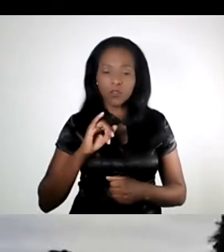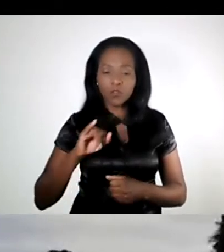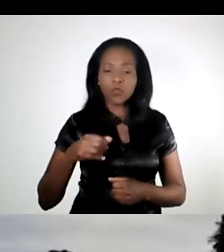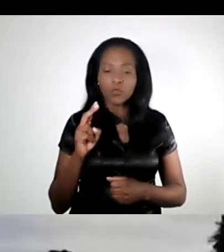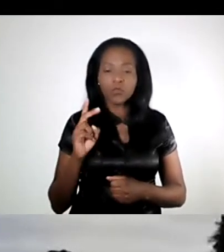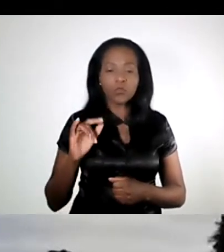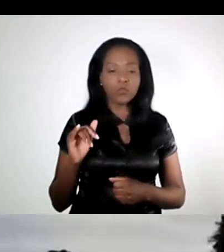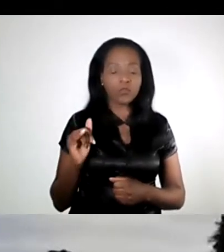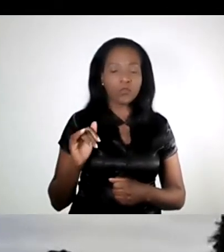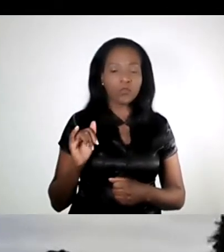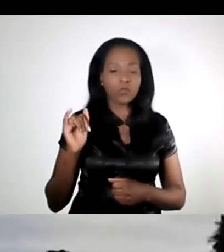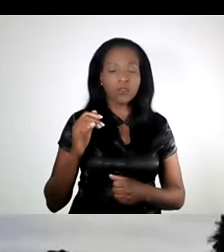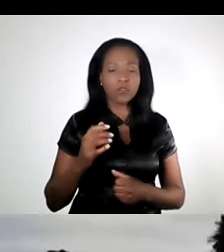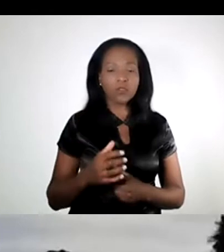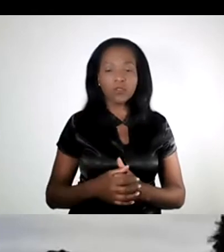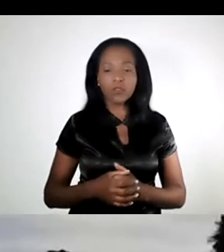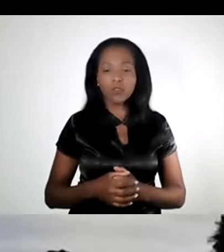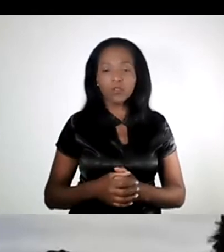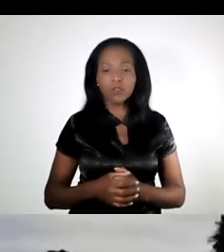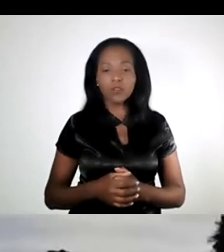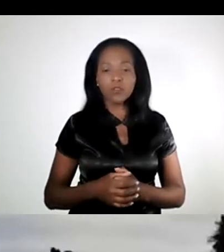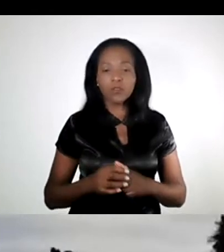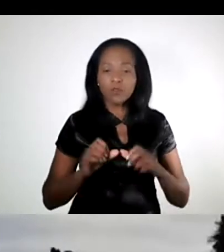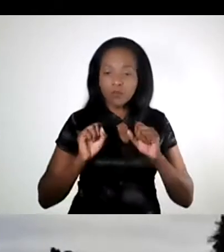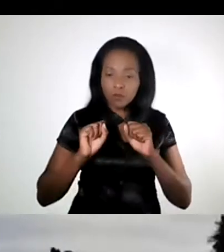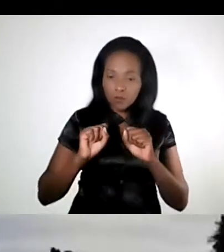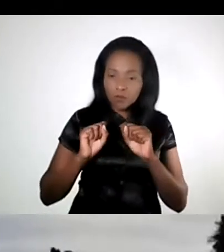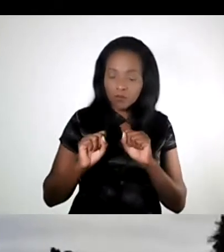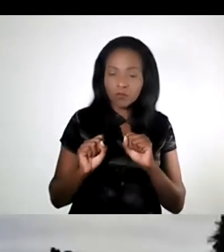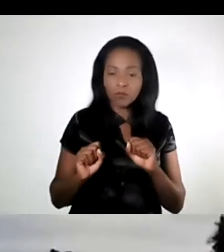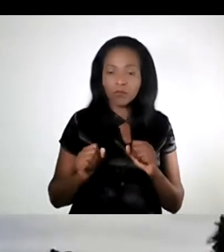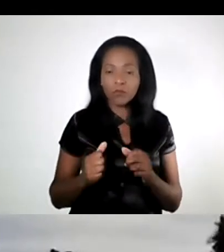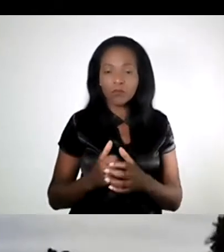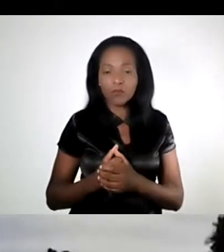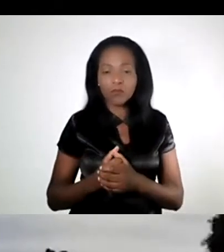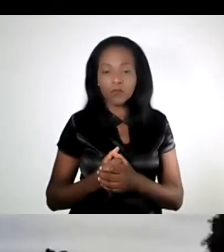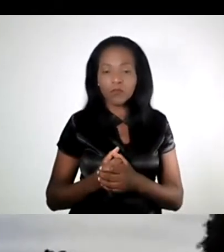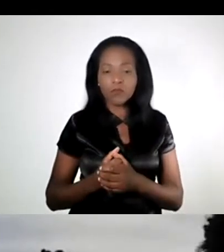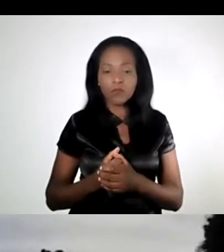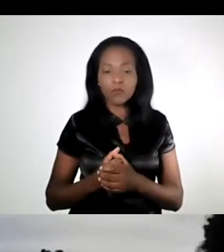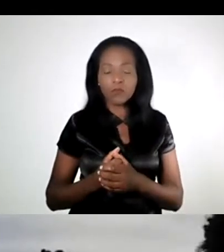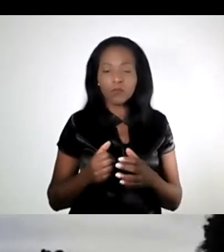estava acompanhando aí o chat? Comentários aí, pode, como o pessoal não abriu